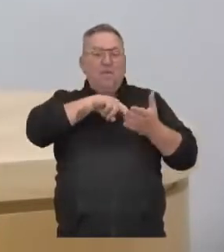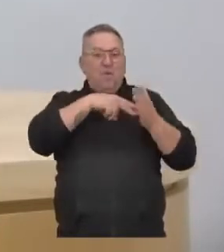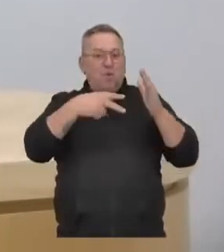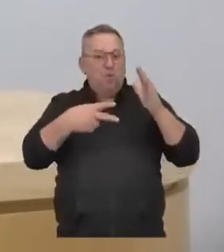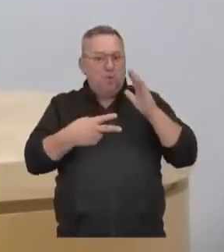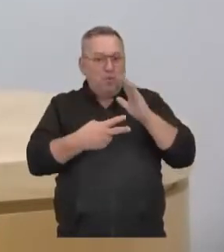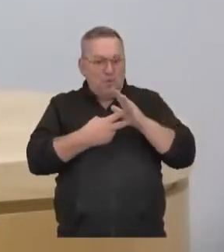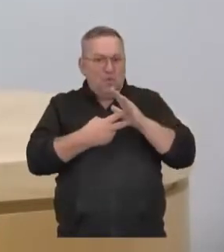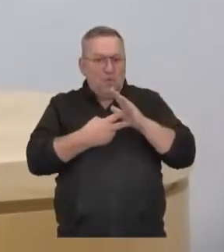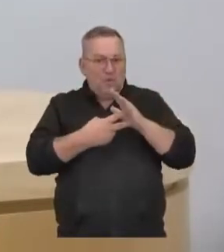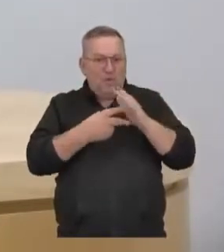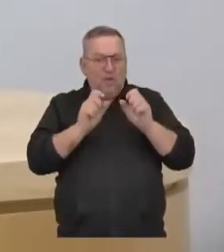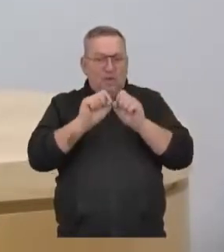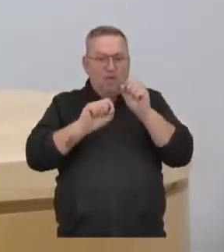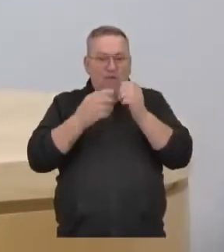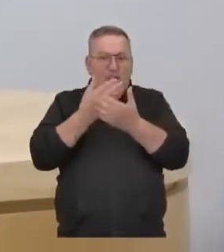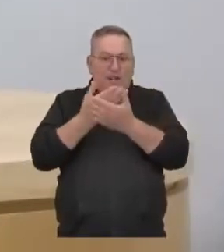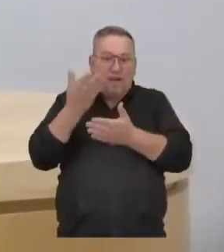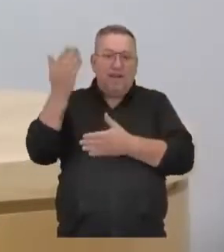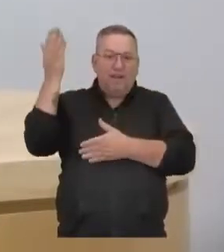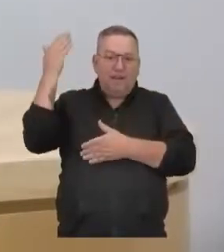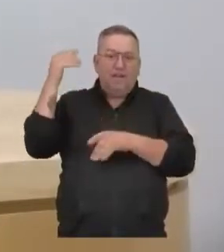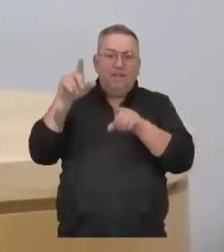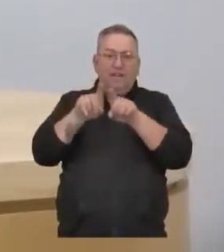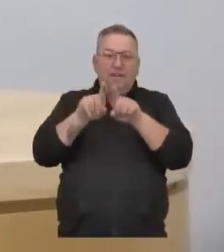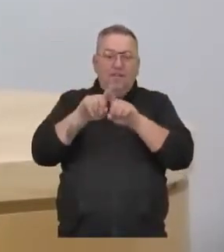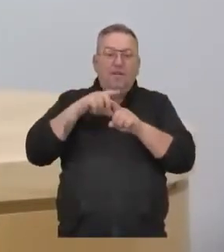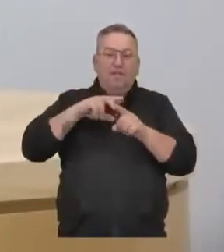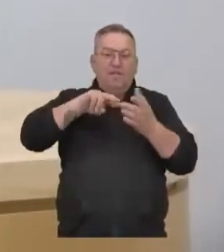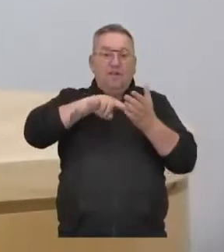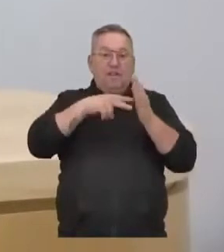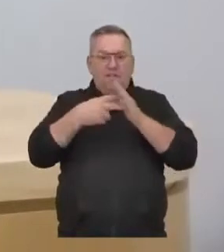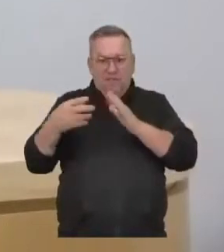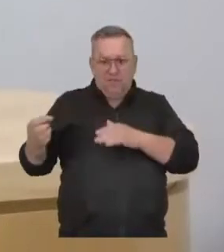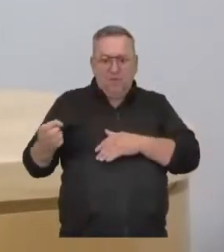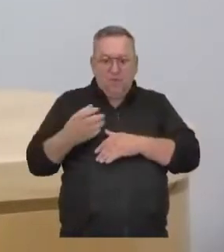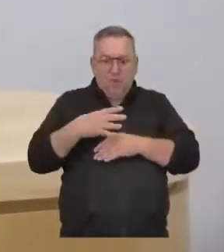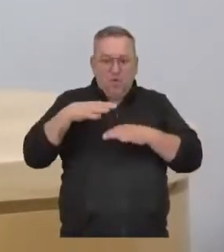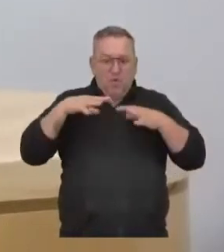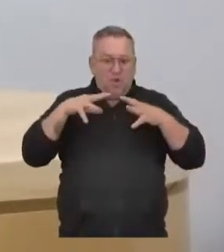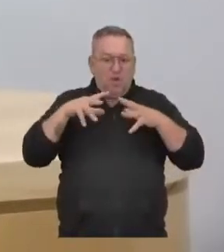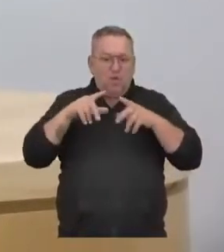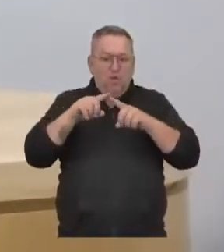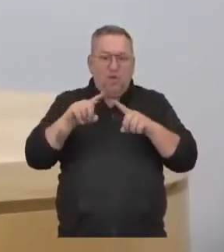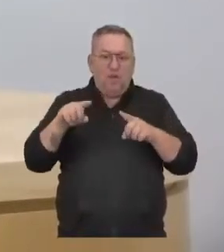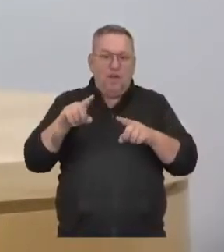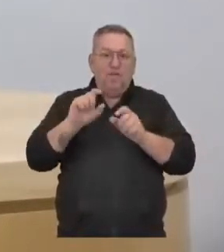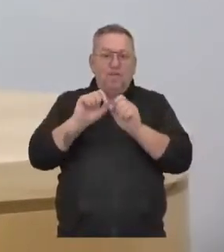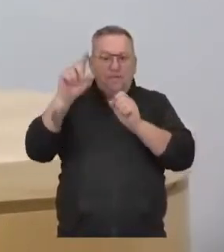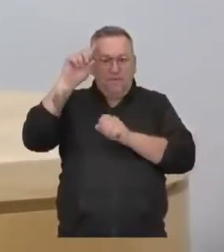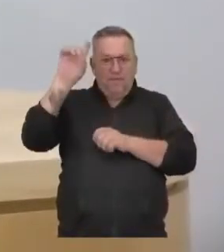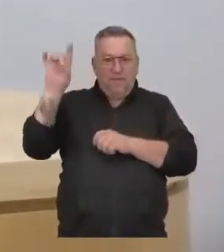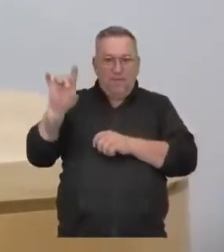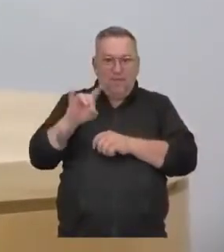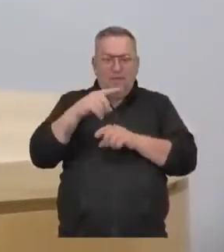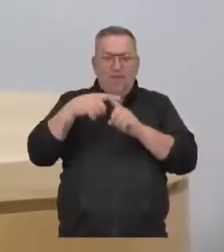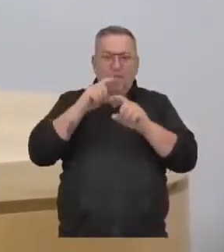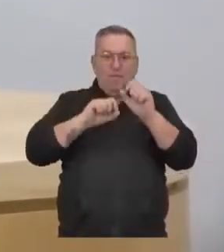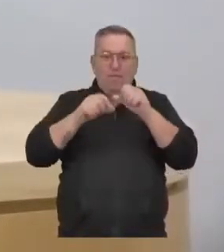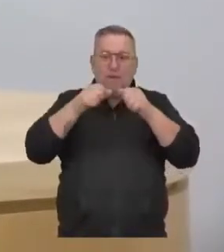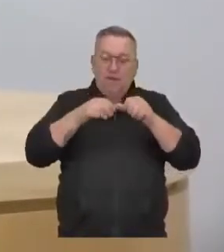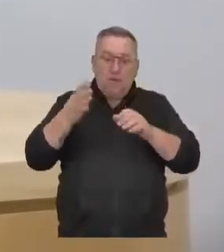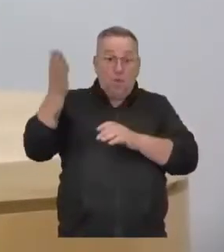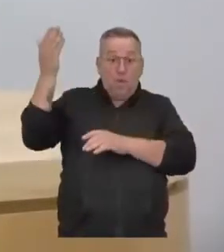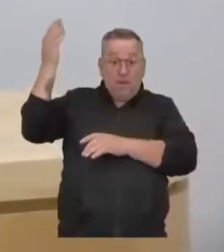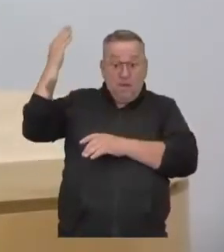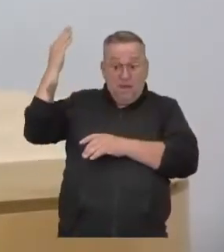nós fizemos na aula de ontem, né? Nós vamos ressignificando tudo isso, né, no nosso dia a dia, porque o que ficou lá